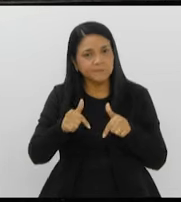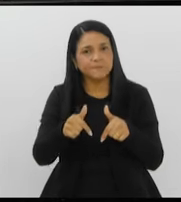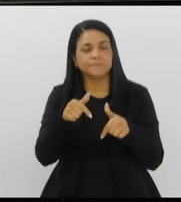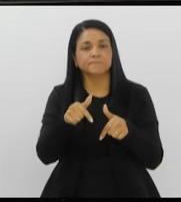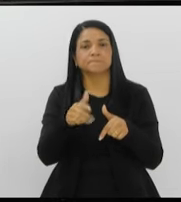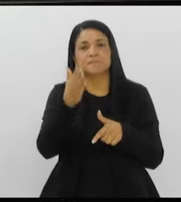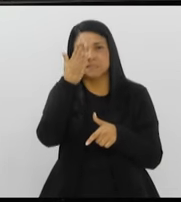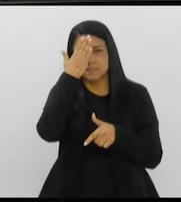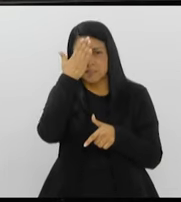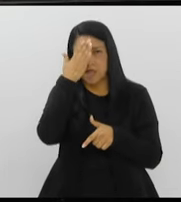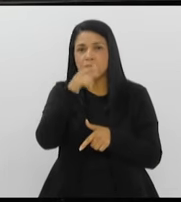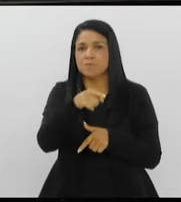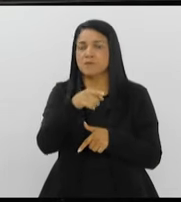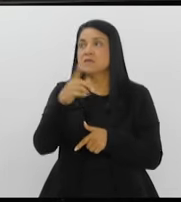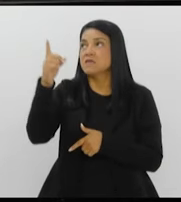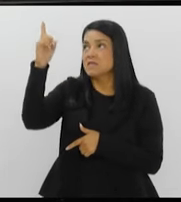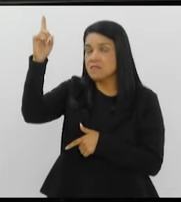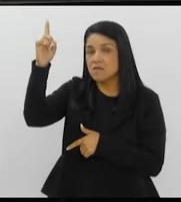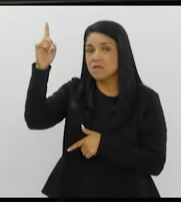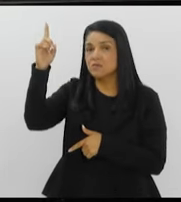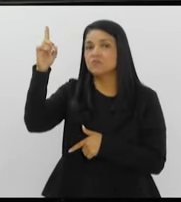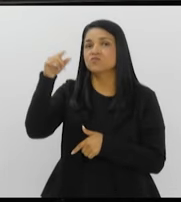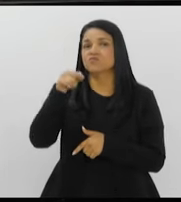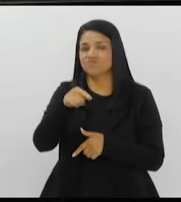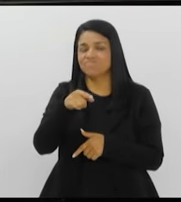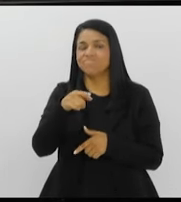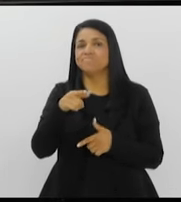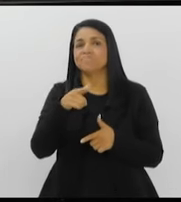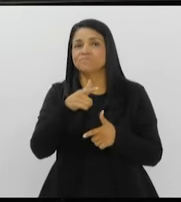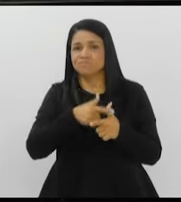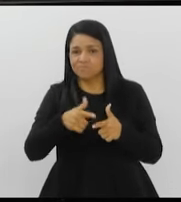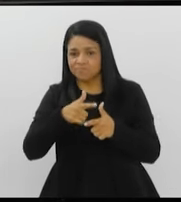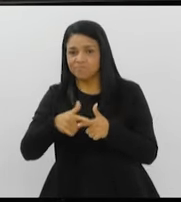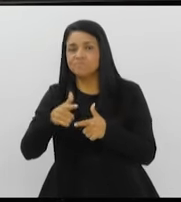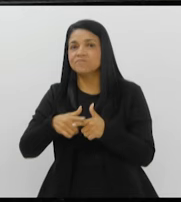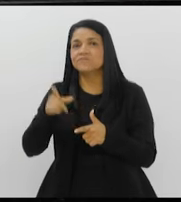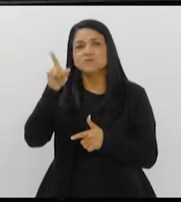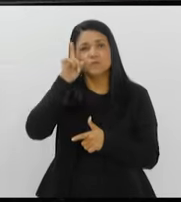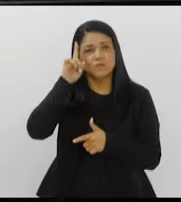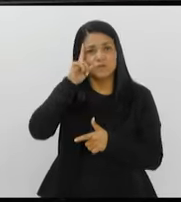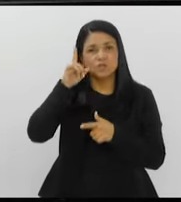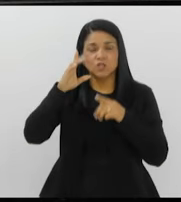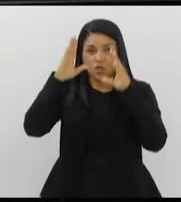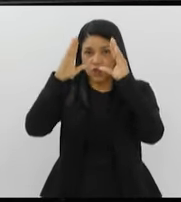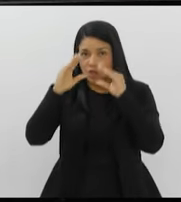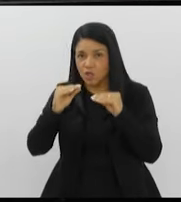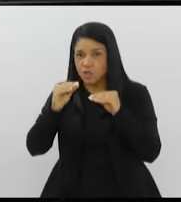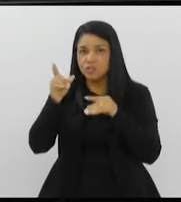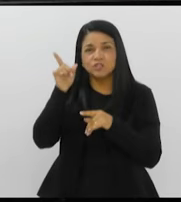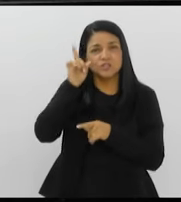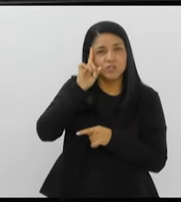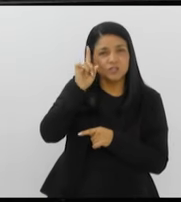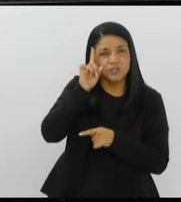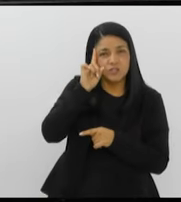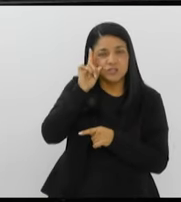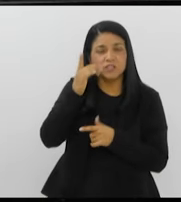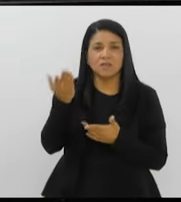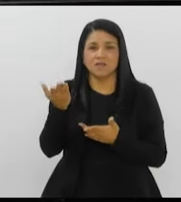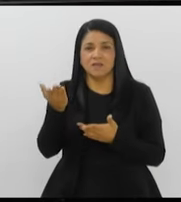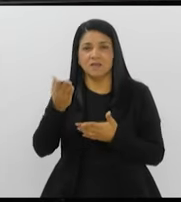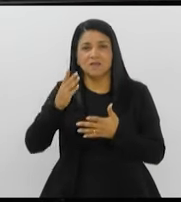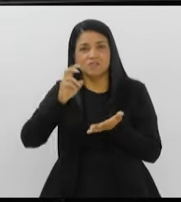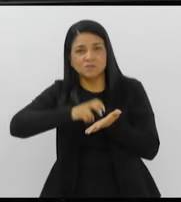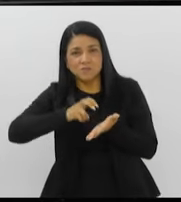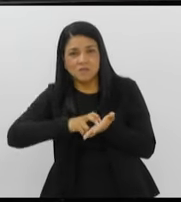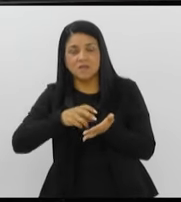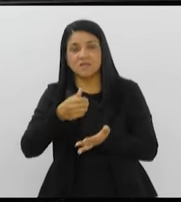vocês sabem o terror que vocês experimentam dia e noite, durante 365 dias